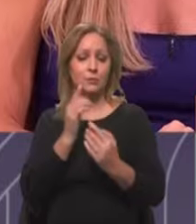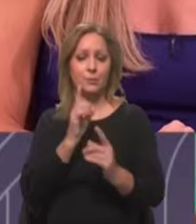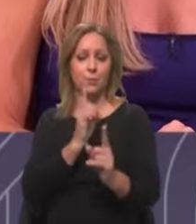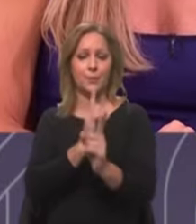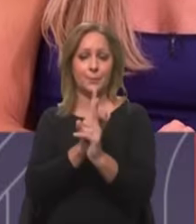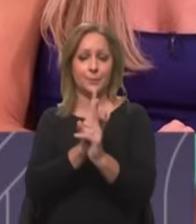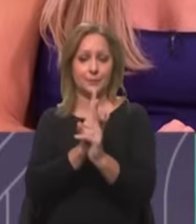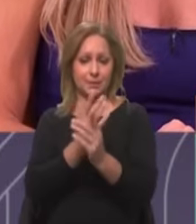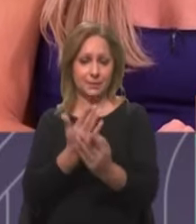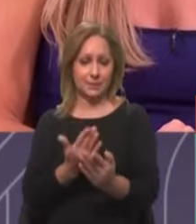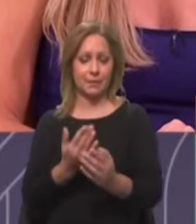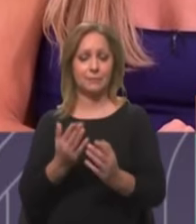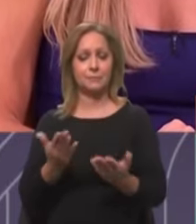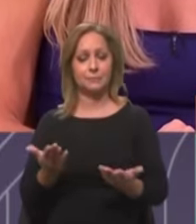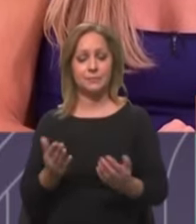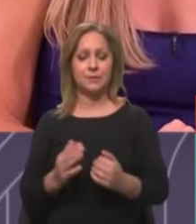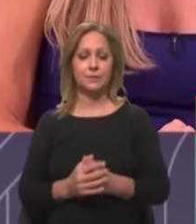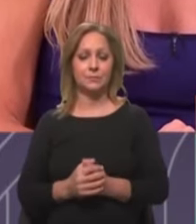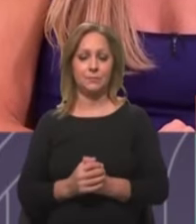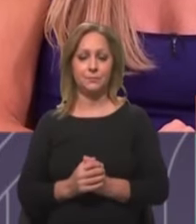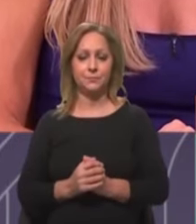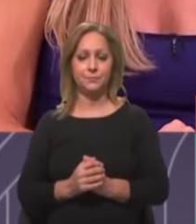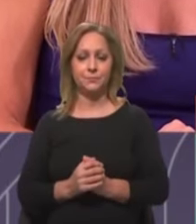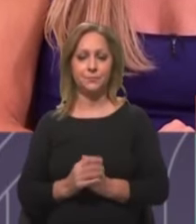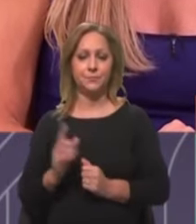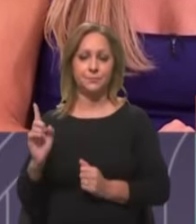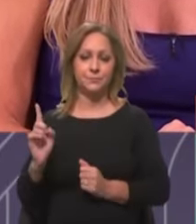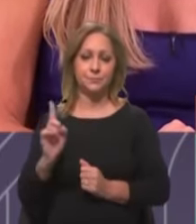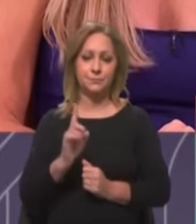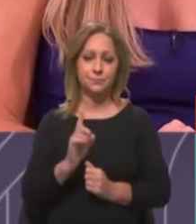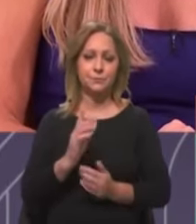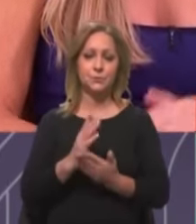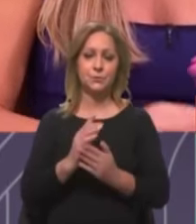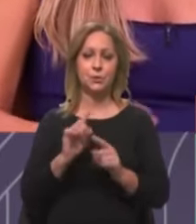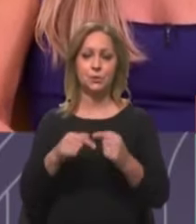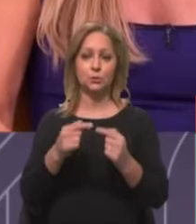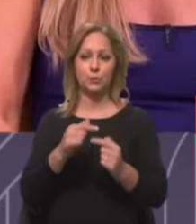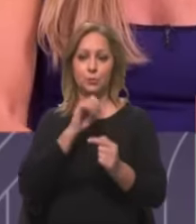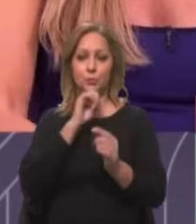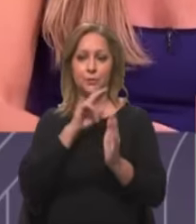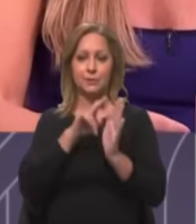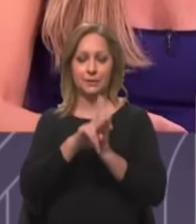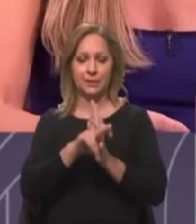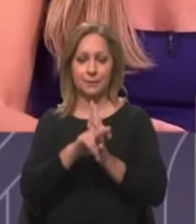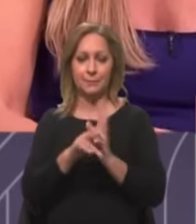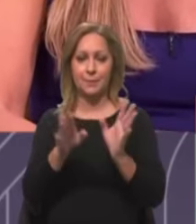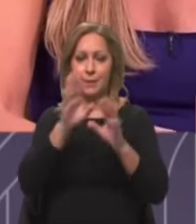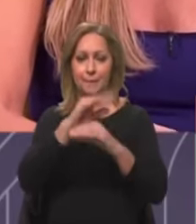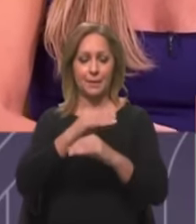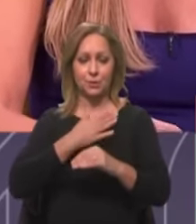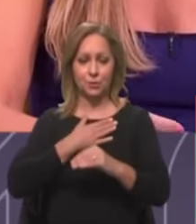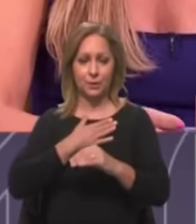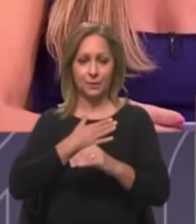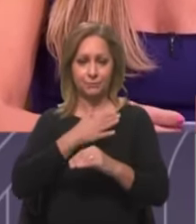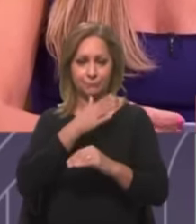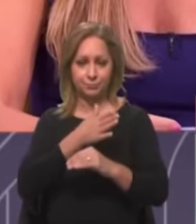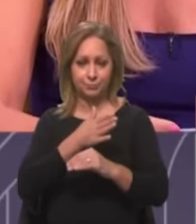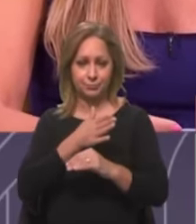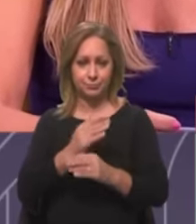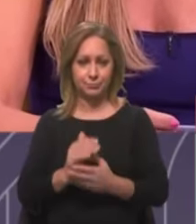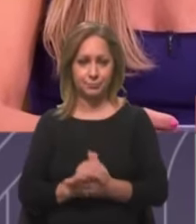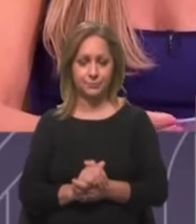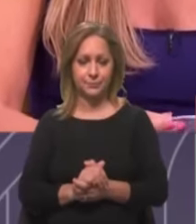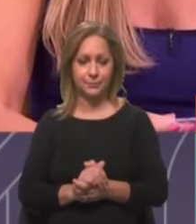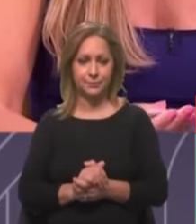presencial. Portanto, e depois então é que deixam entrar. Está bom? Muito bem, José, não quero acrescentar mais nada.